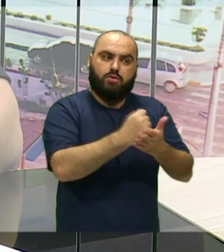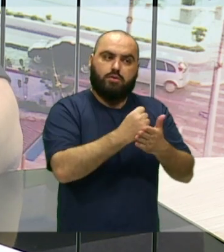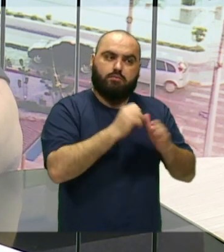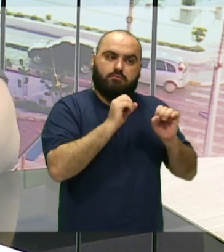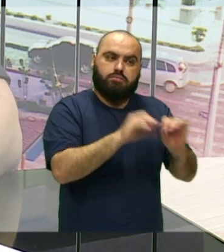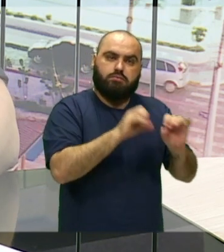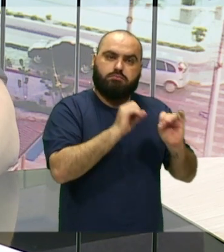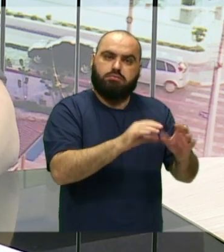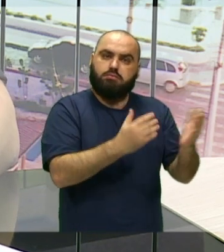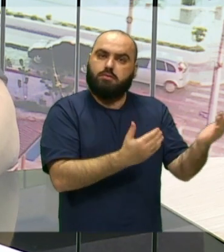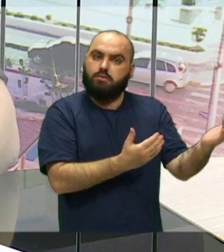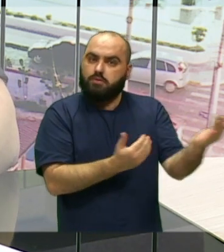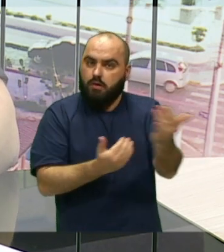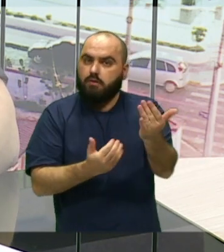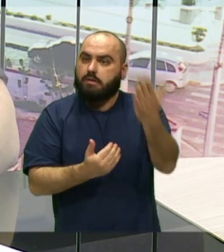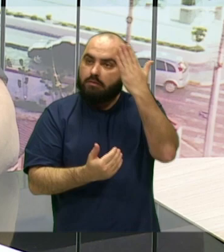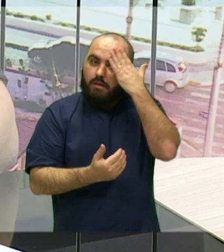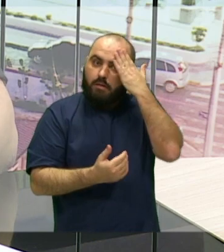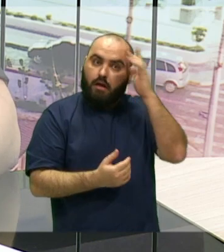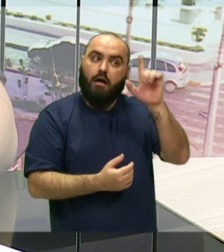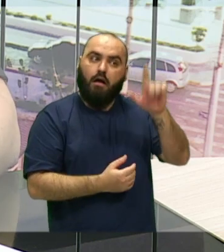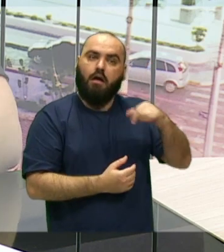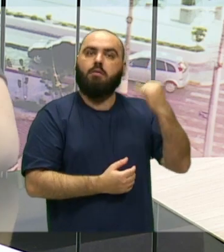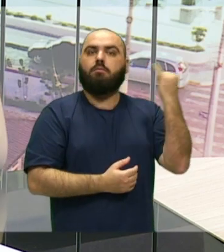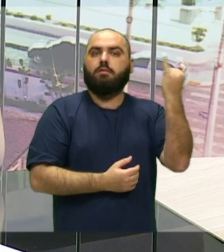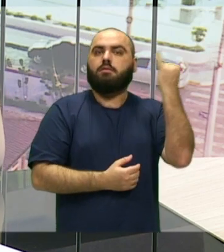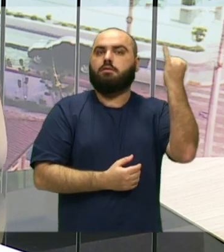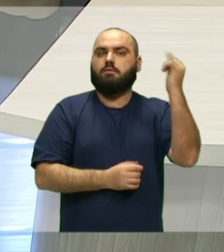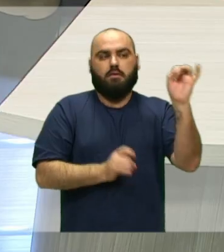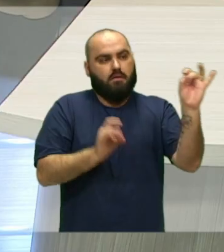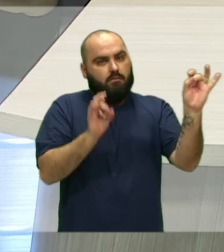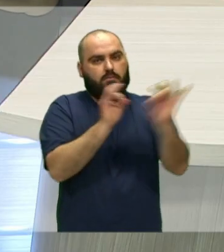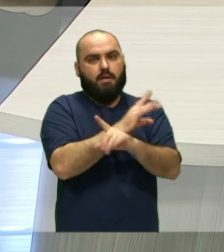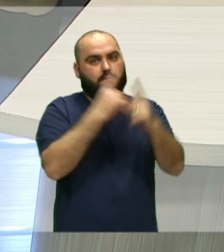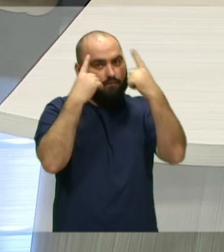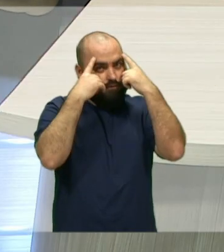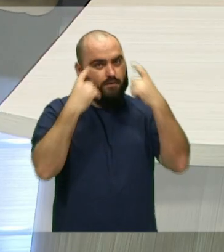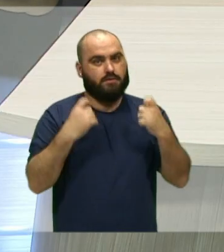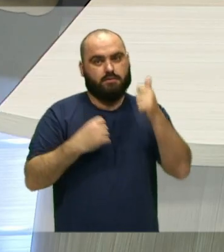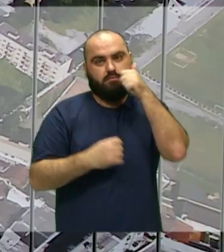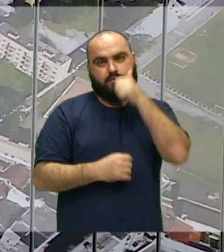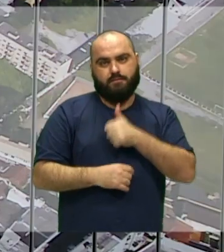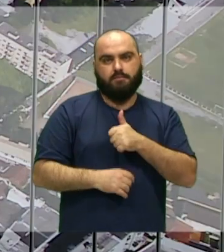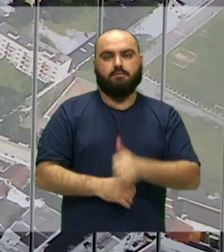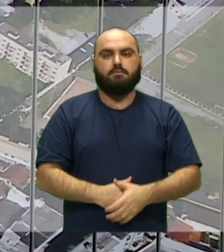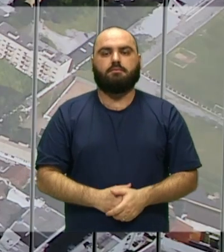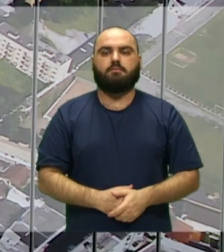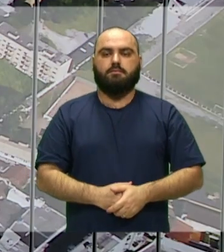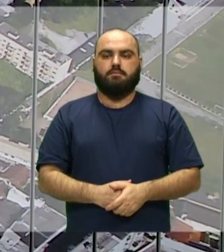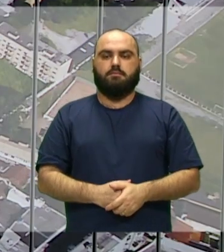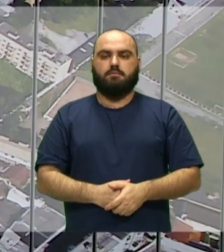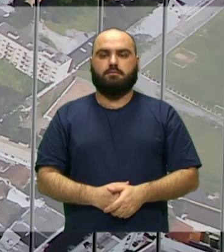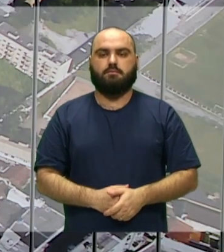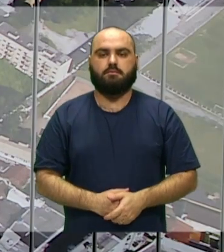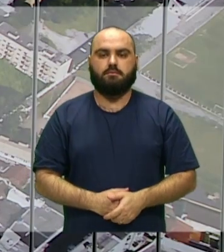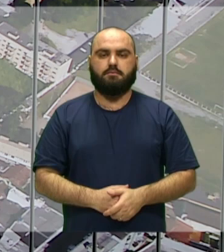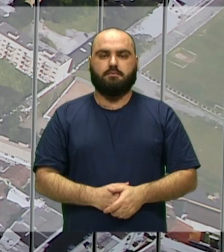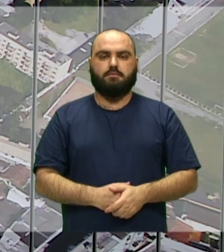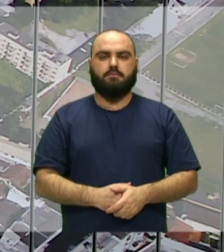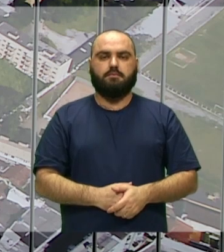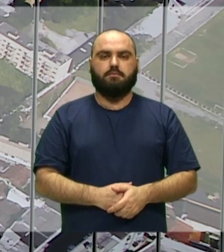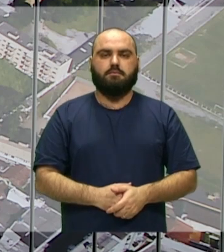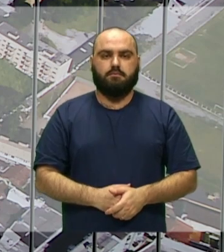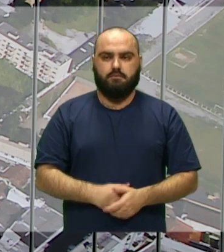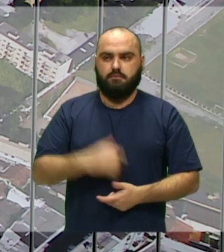de de debater eh e tentar acabar com a violência contra a mulher a gente já comentou no primeiro bloco né Felipe além